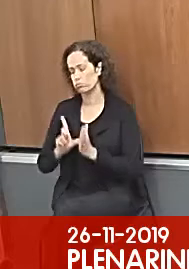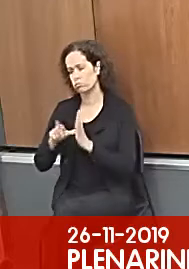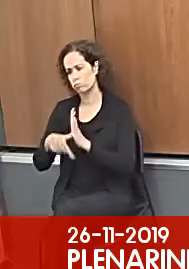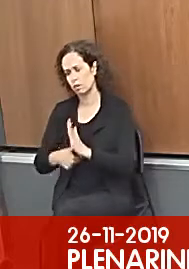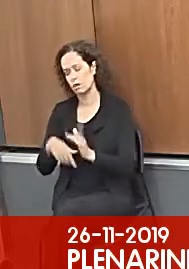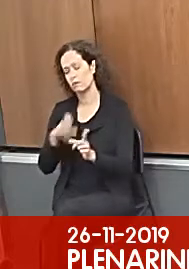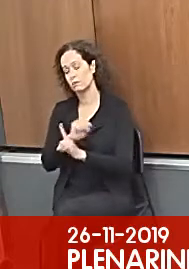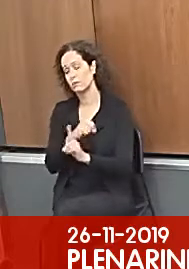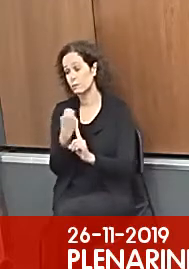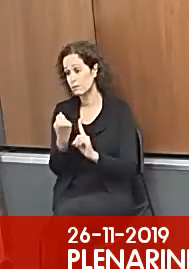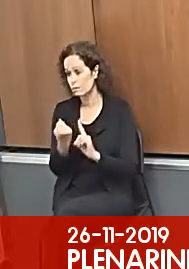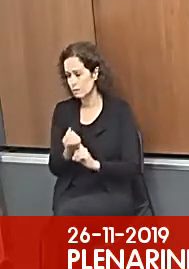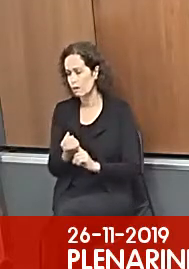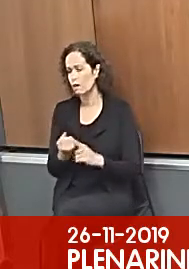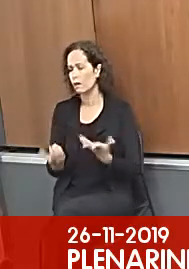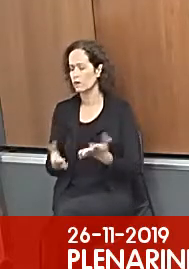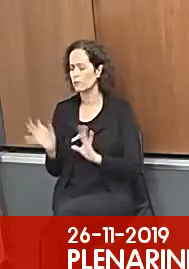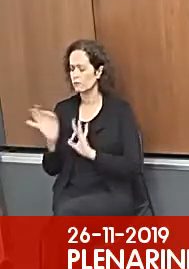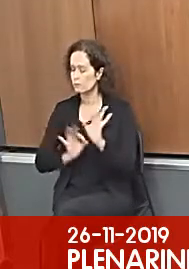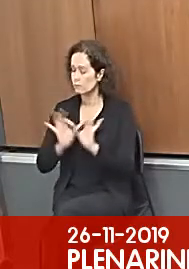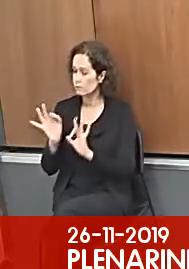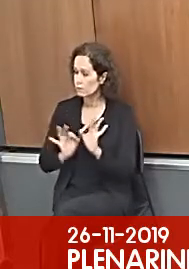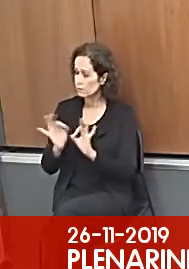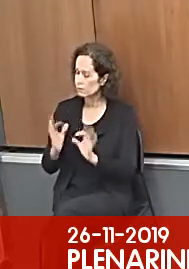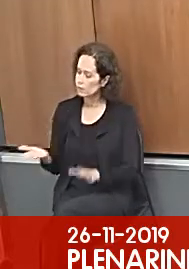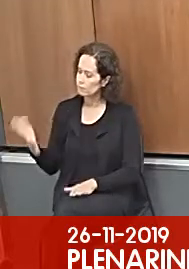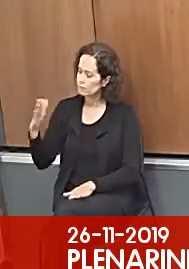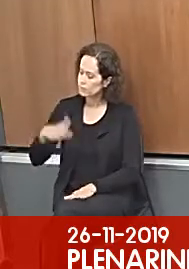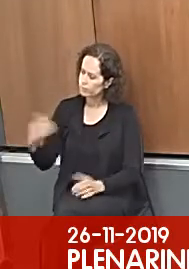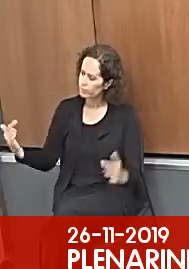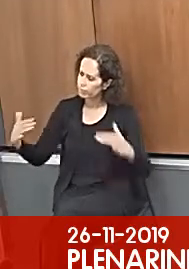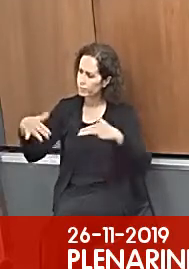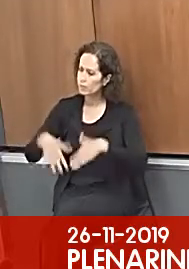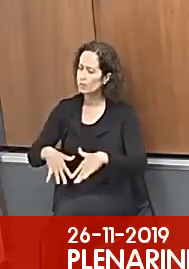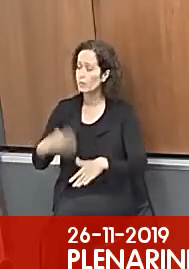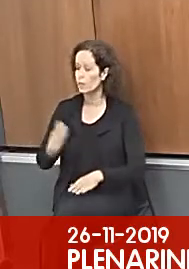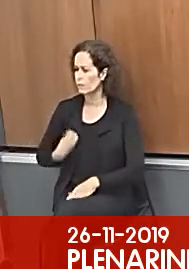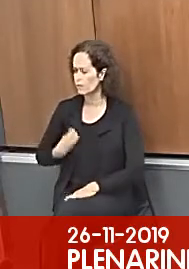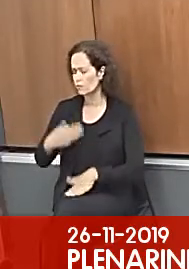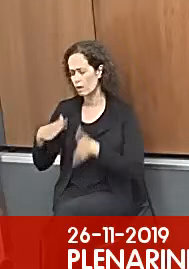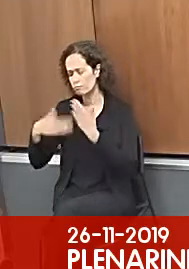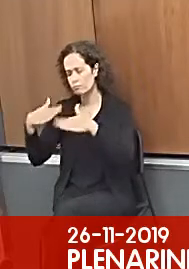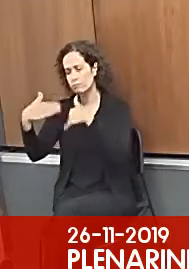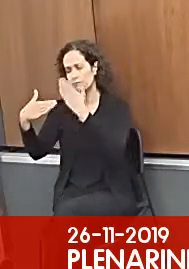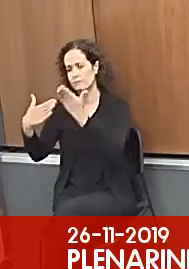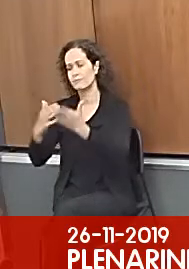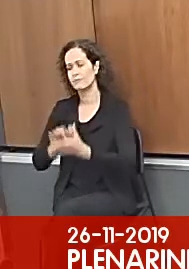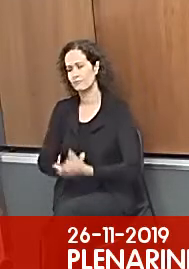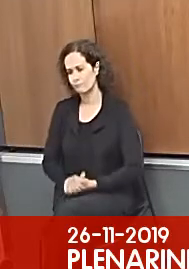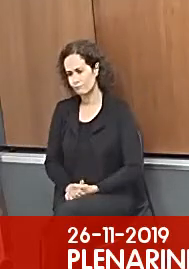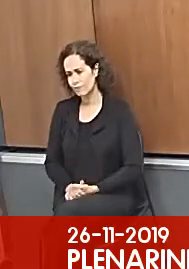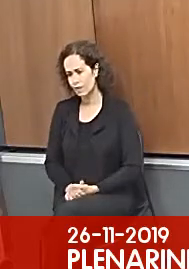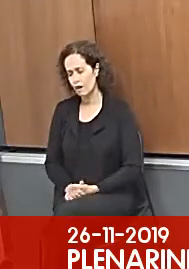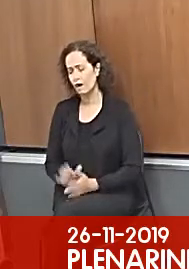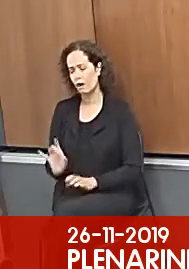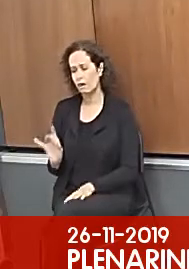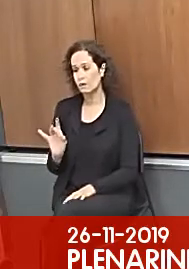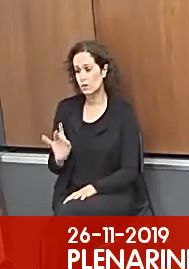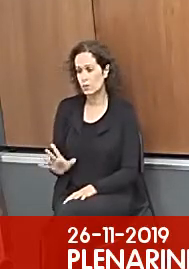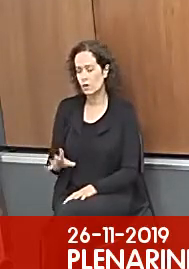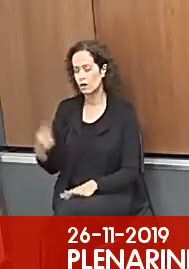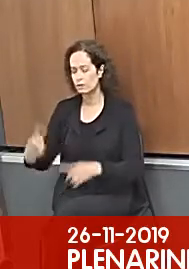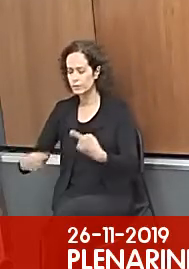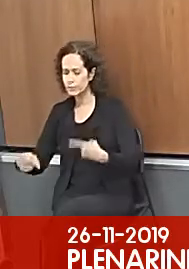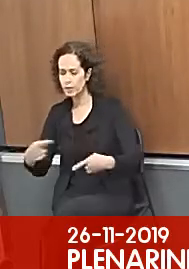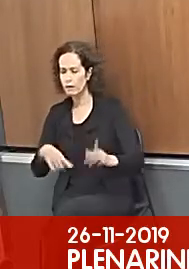da sociedade civil organizada vir participar de todo esse processo. Não é só as